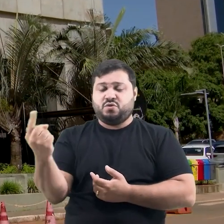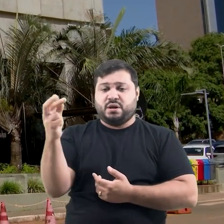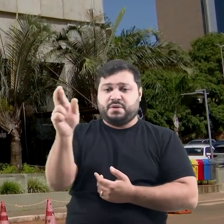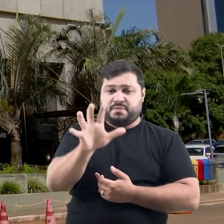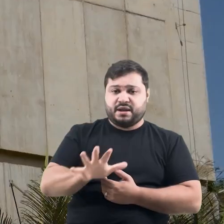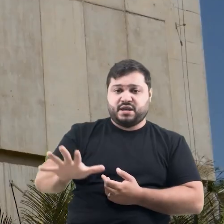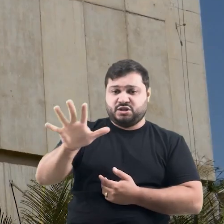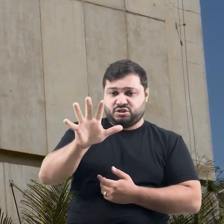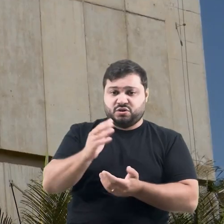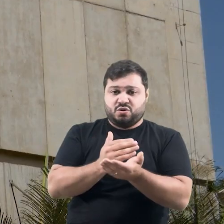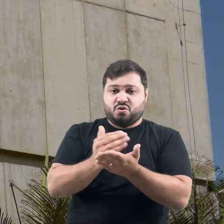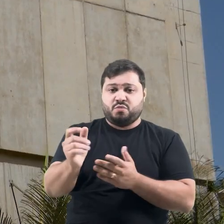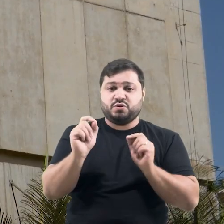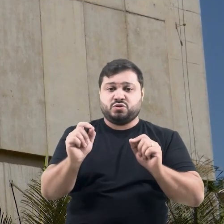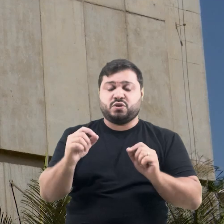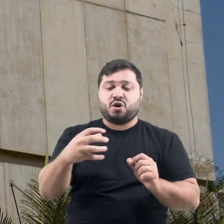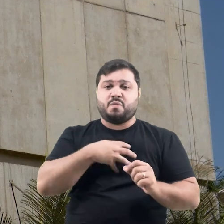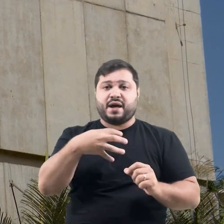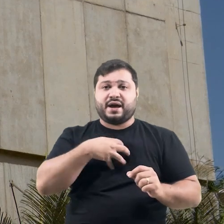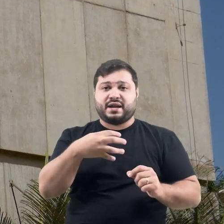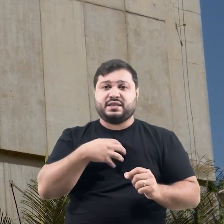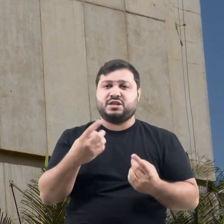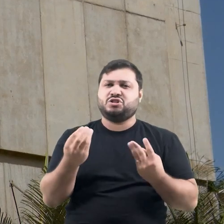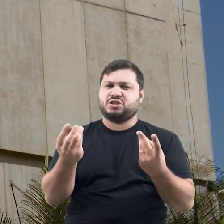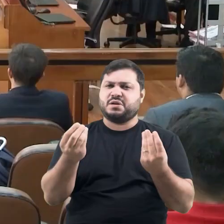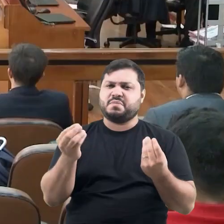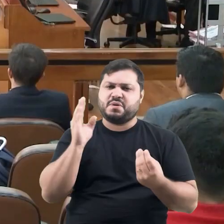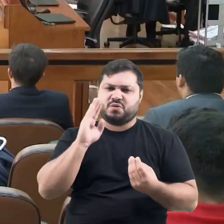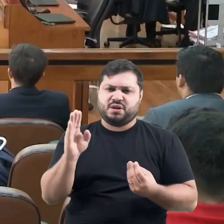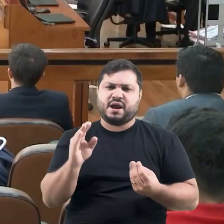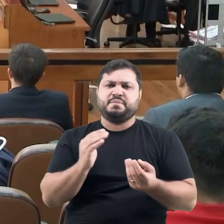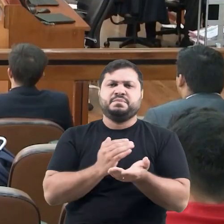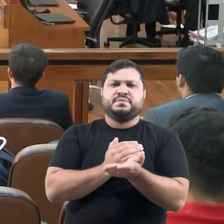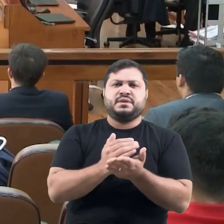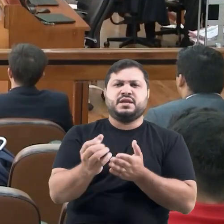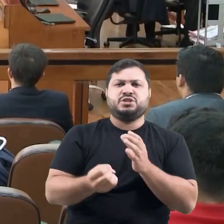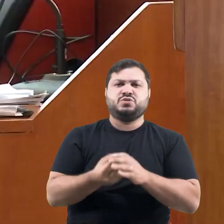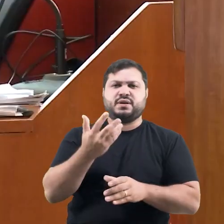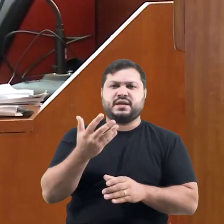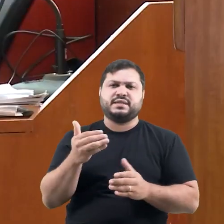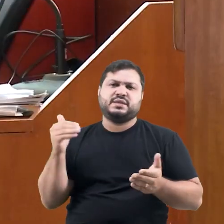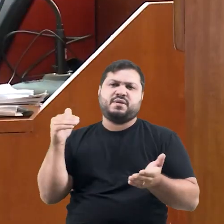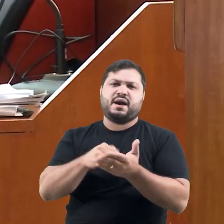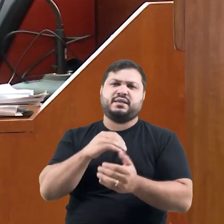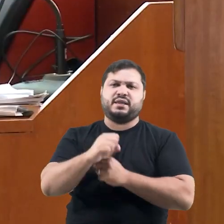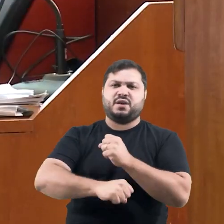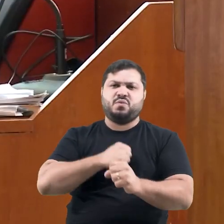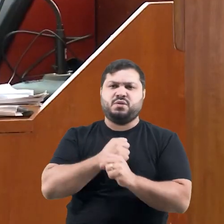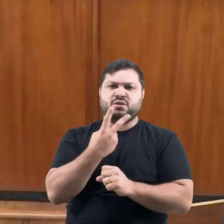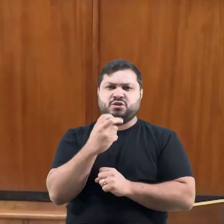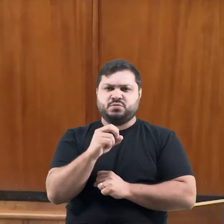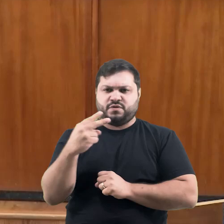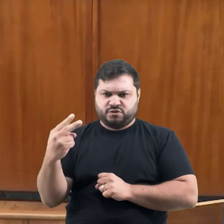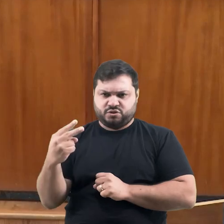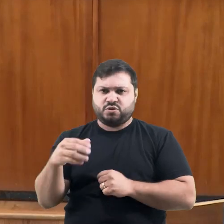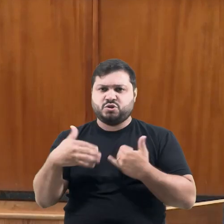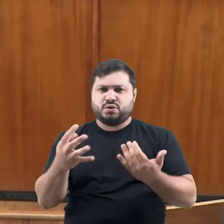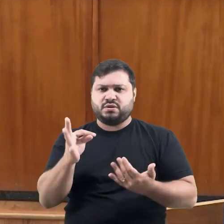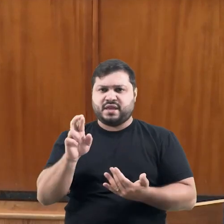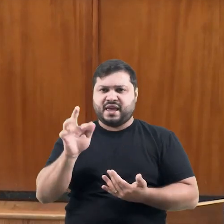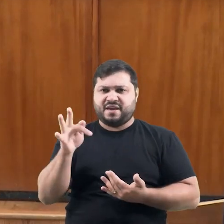Primeira Região nasceu com uma característica peculiar. Desde sua criação até 2022, quando